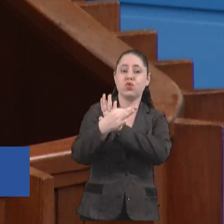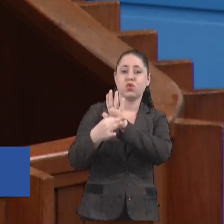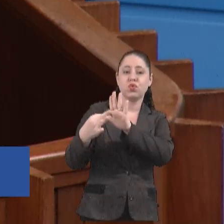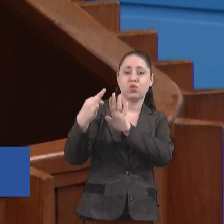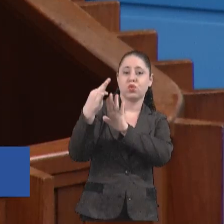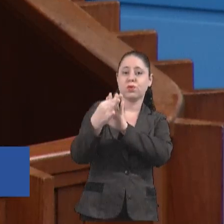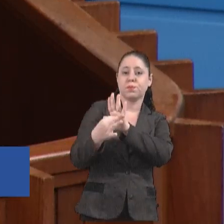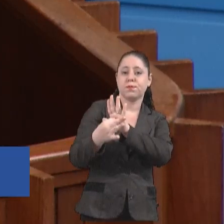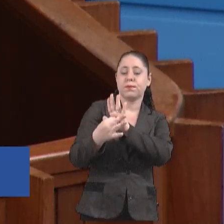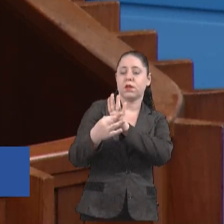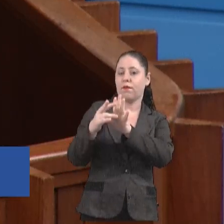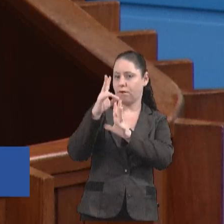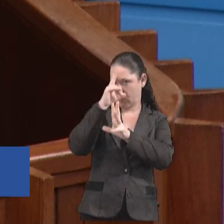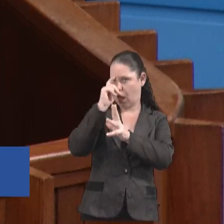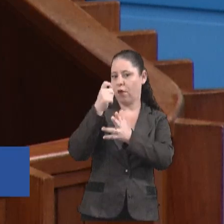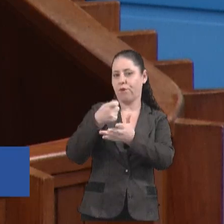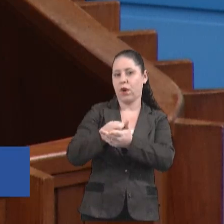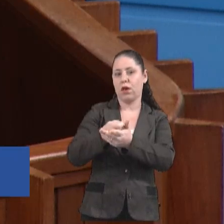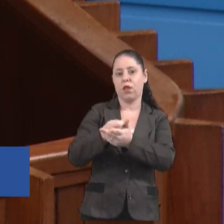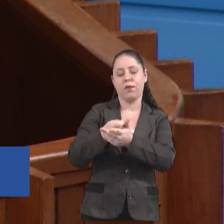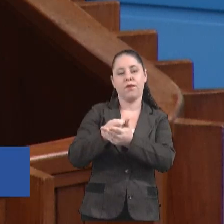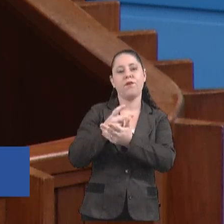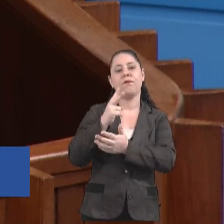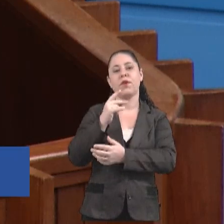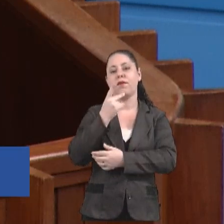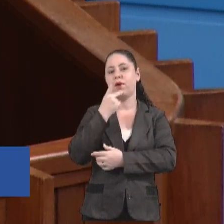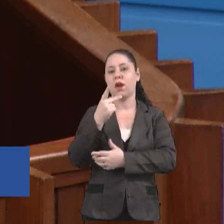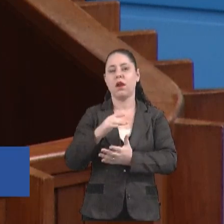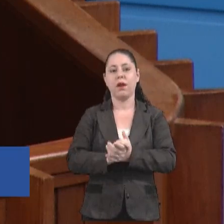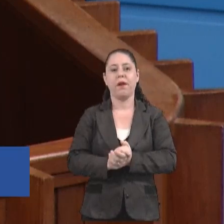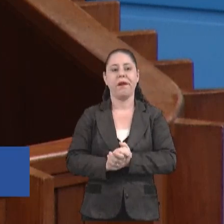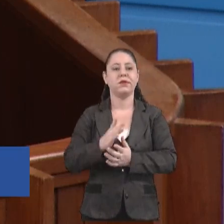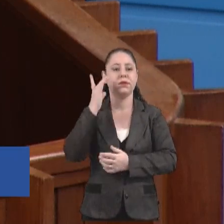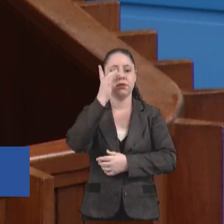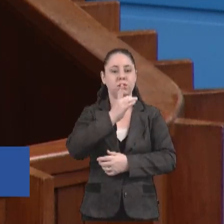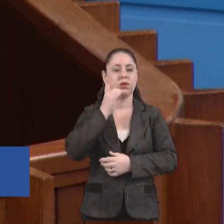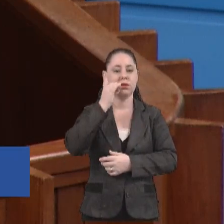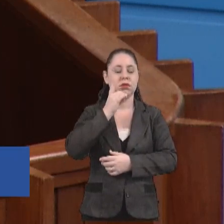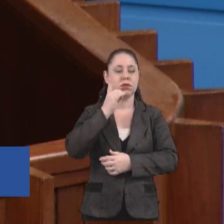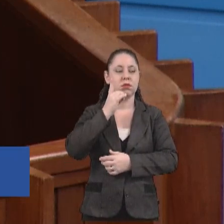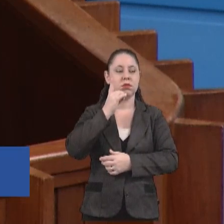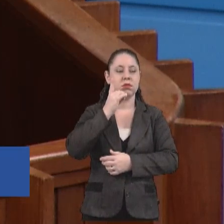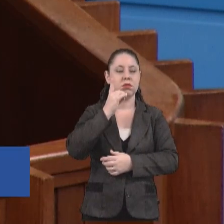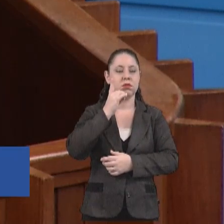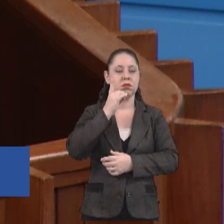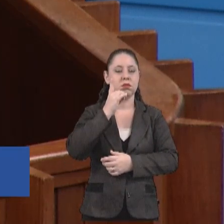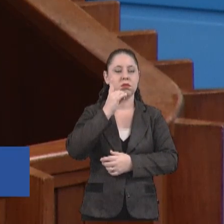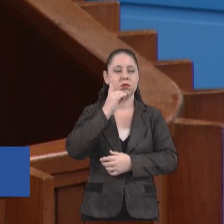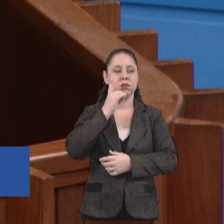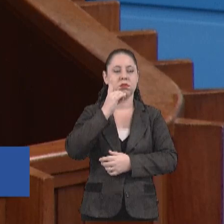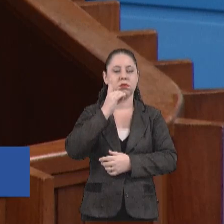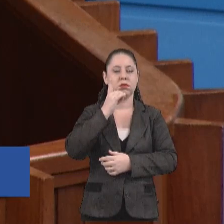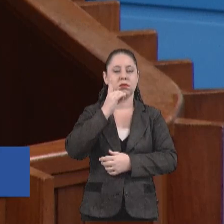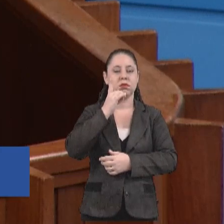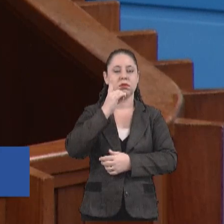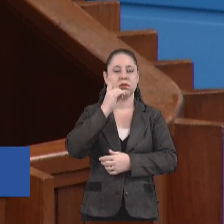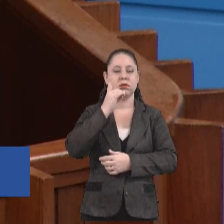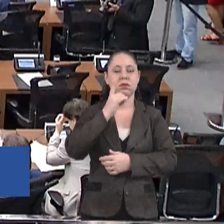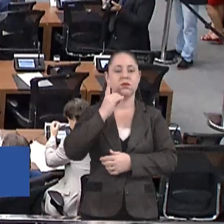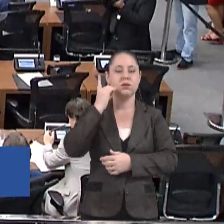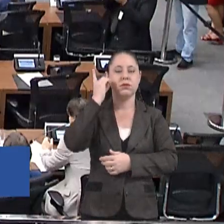e, para reforçar aqui, vou passar aqui a fala para o deputado Caravina. Permite uma... Vai